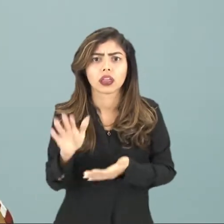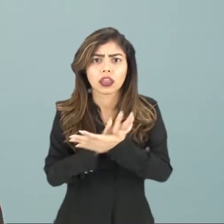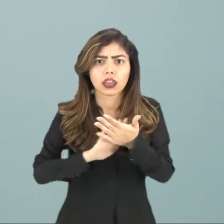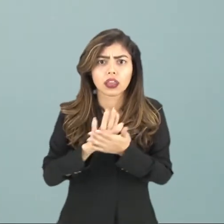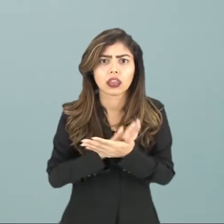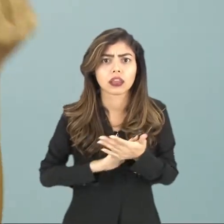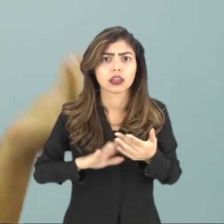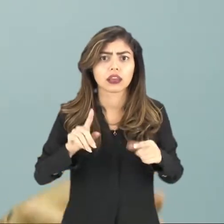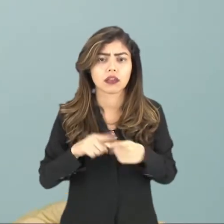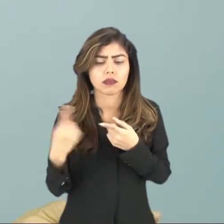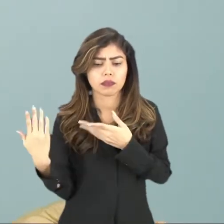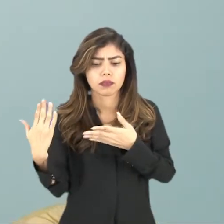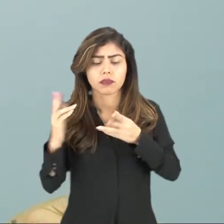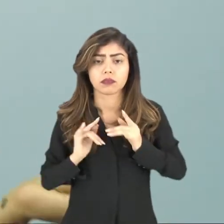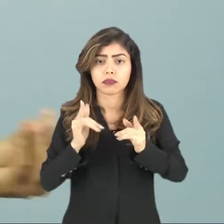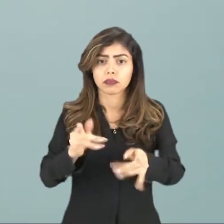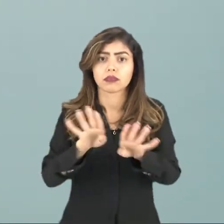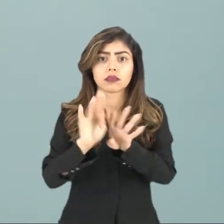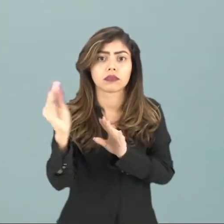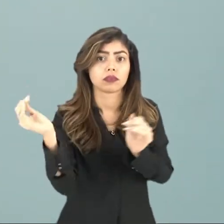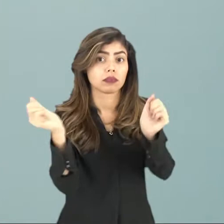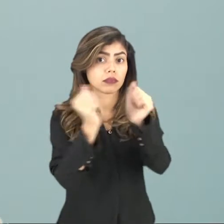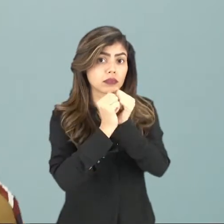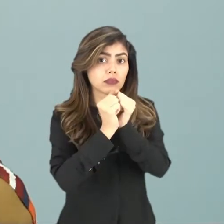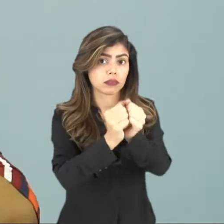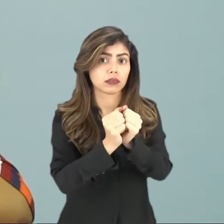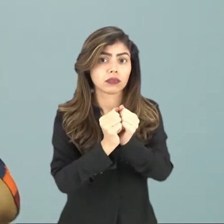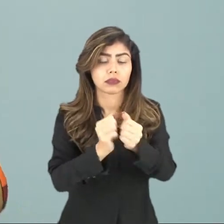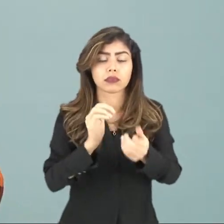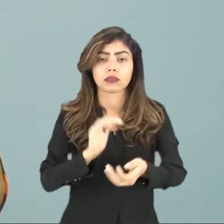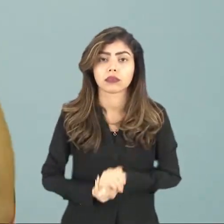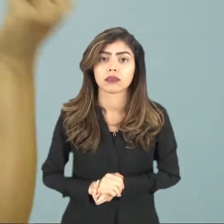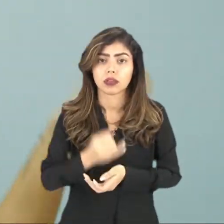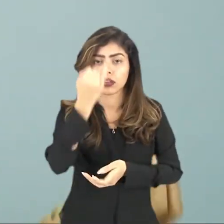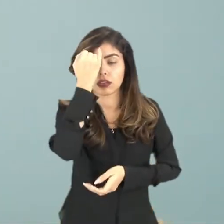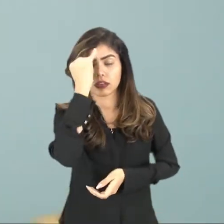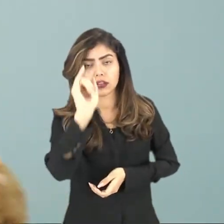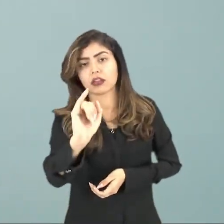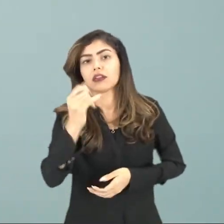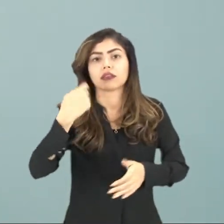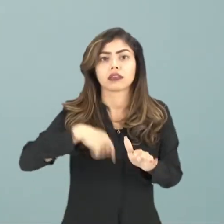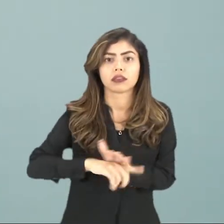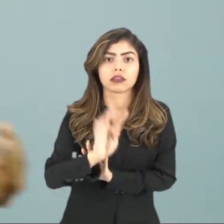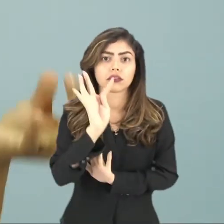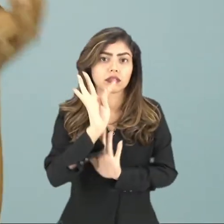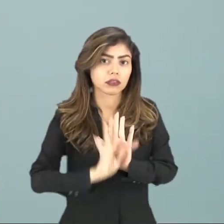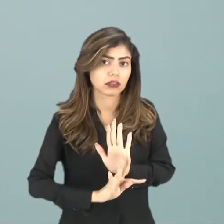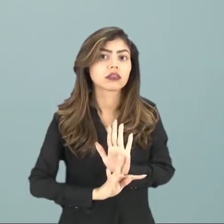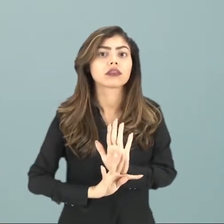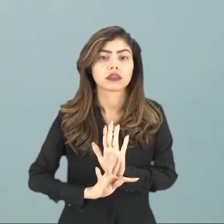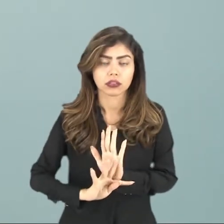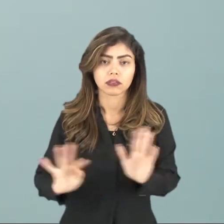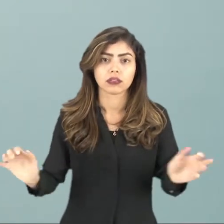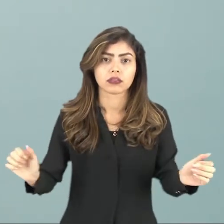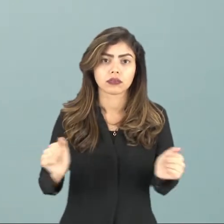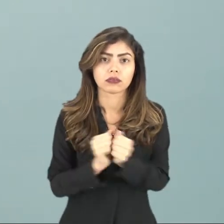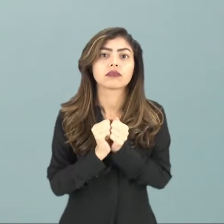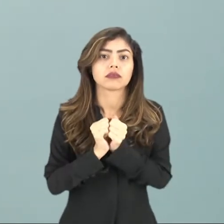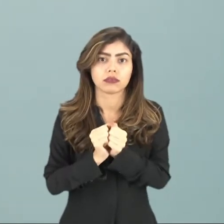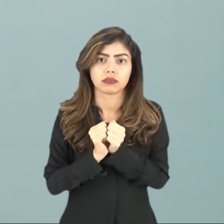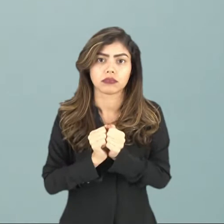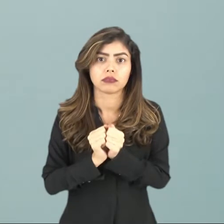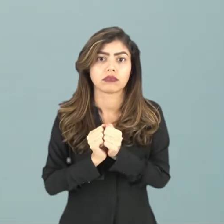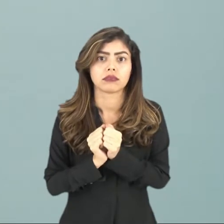mais são pontes que juntam, né, as ideias dentro do texto, que fazem essa junção,